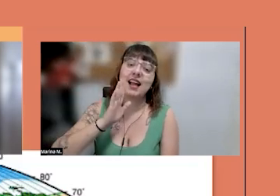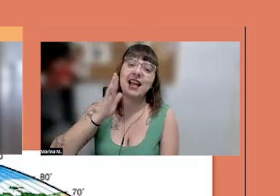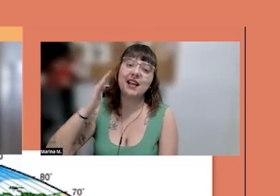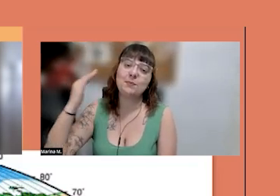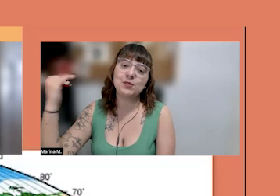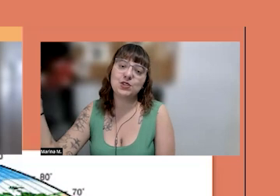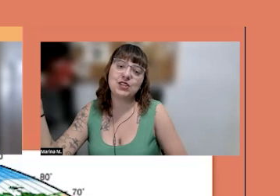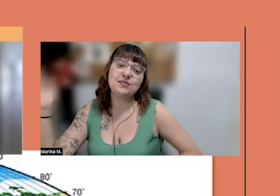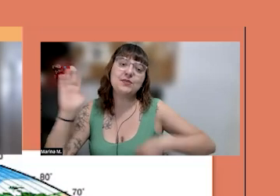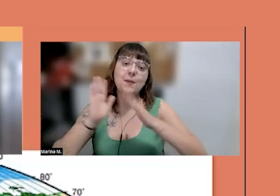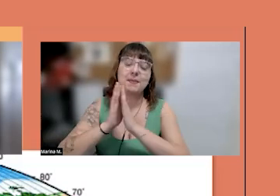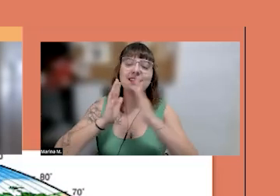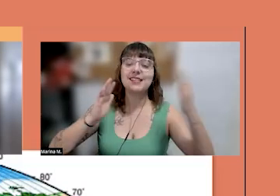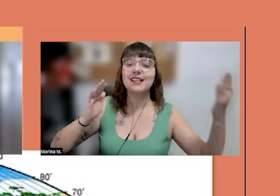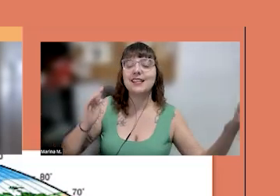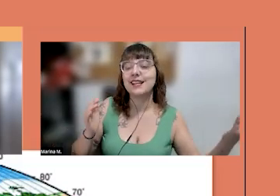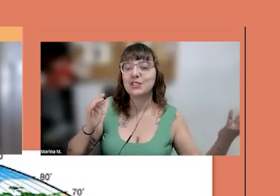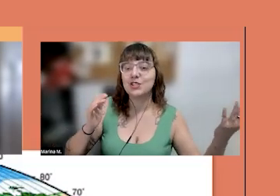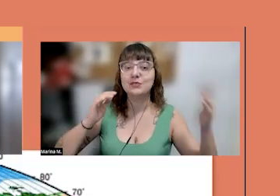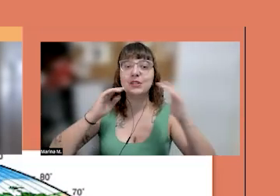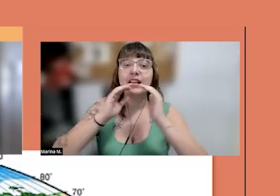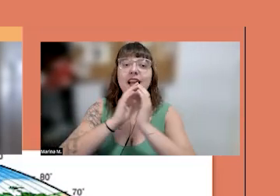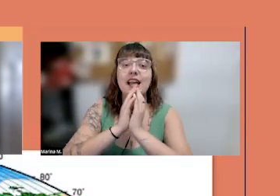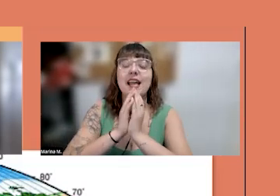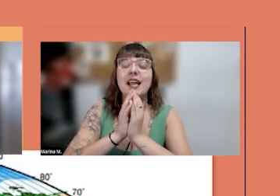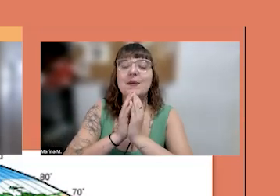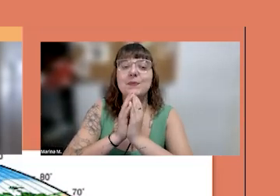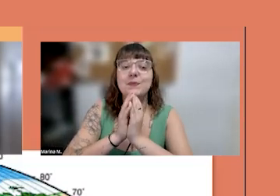meridiano é positivo, para a esquerda é negativo.